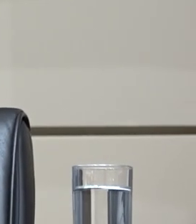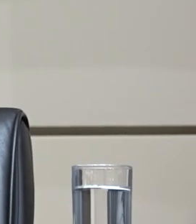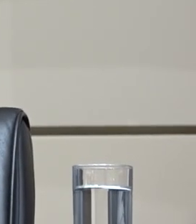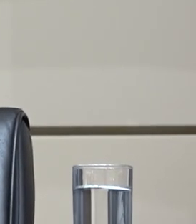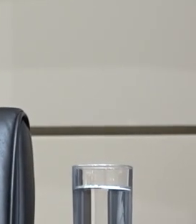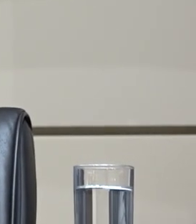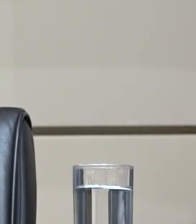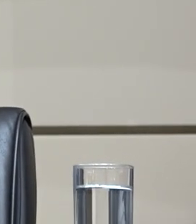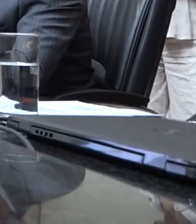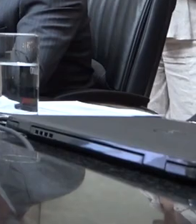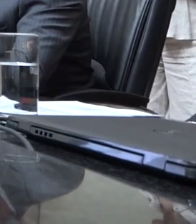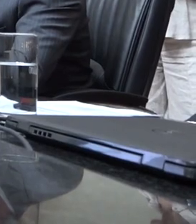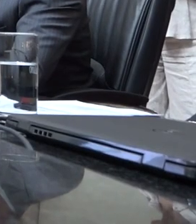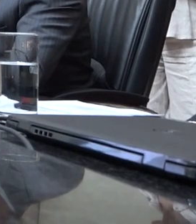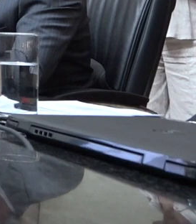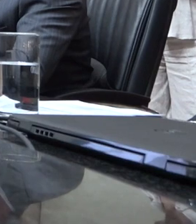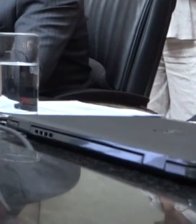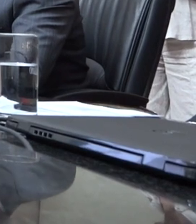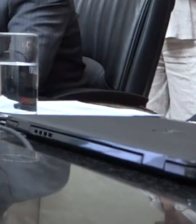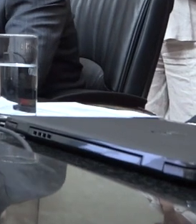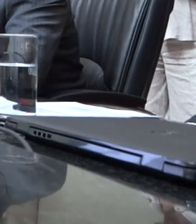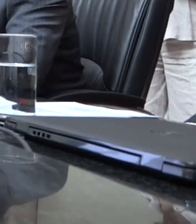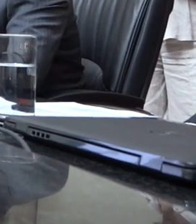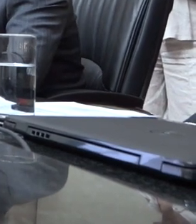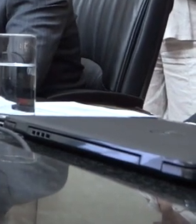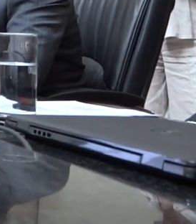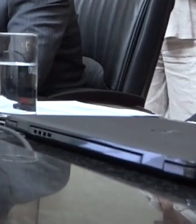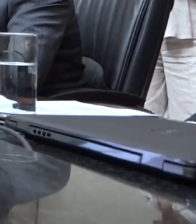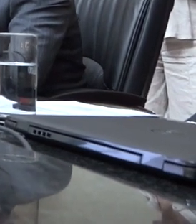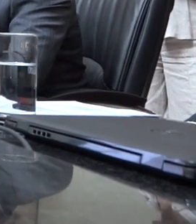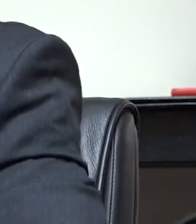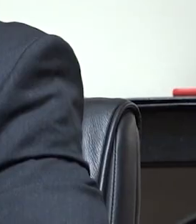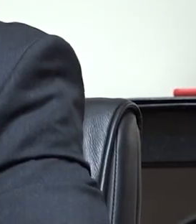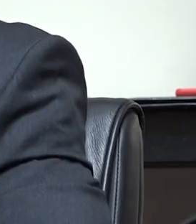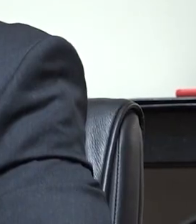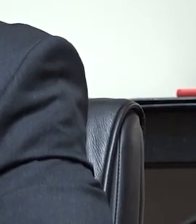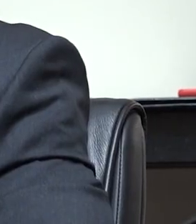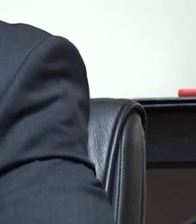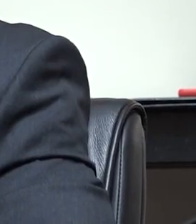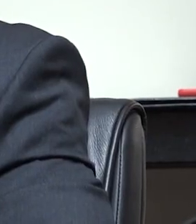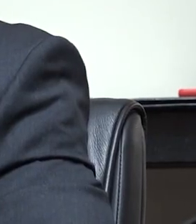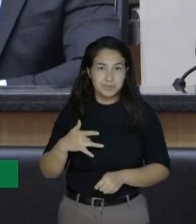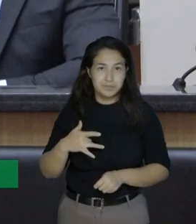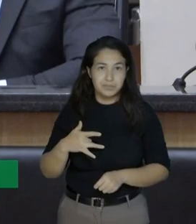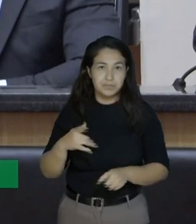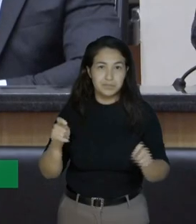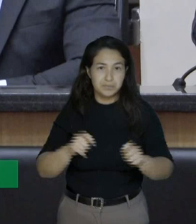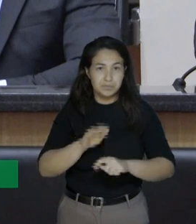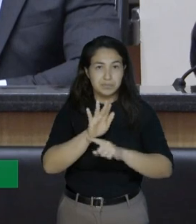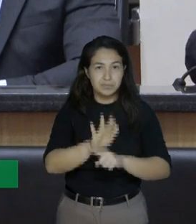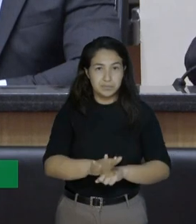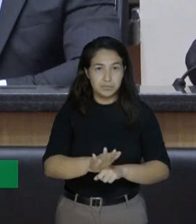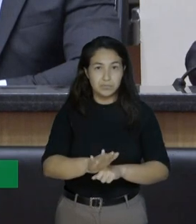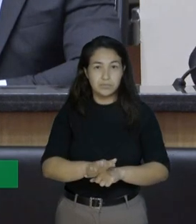Deputado Mauro de Nadal destacou a importância do trabalho da instituição e do procurador-geral muita